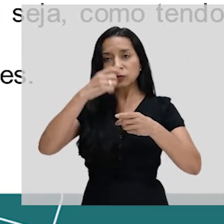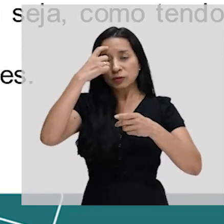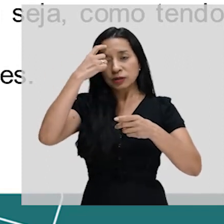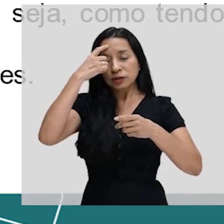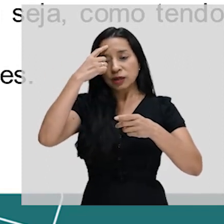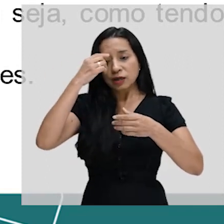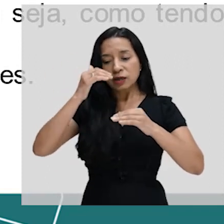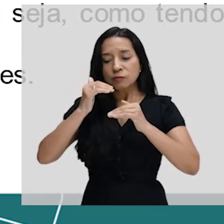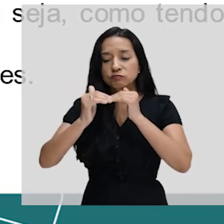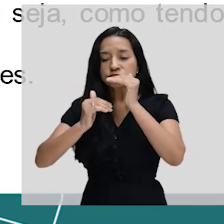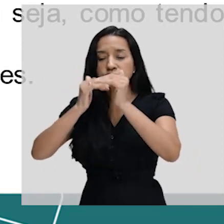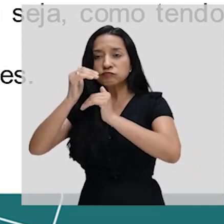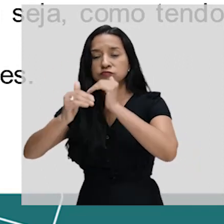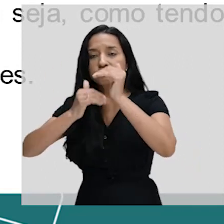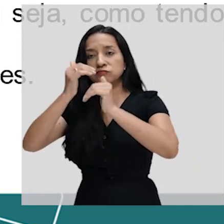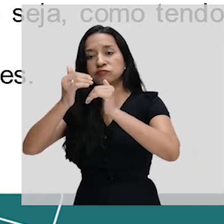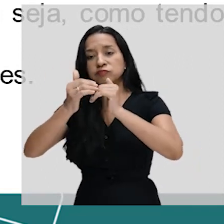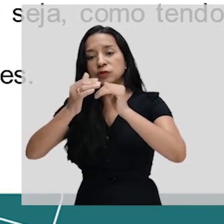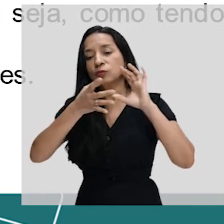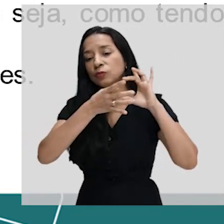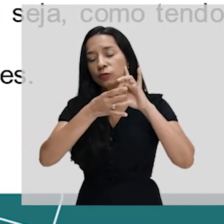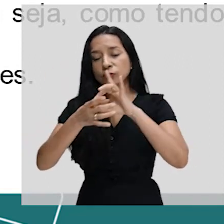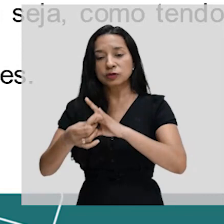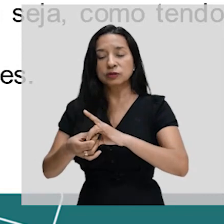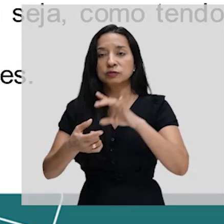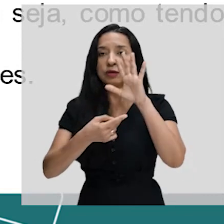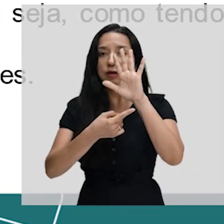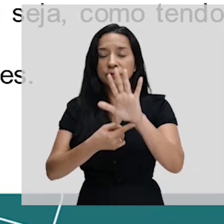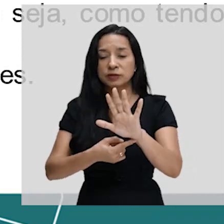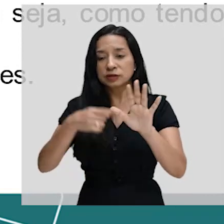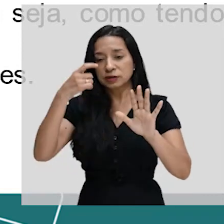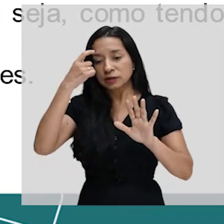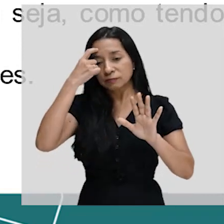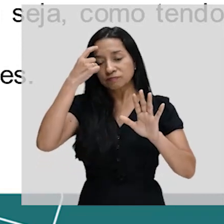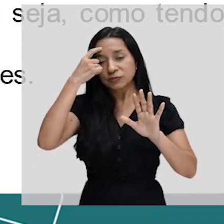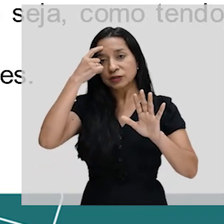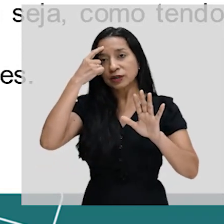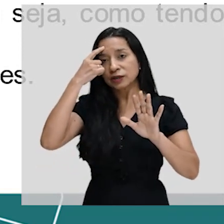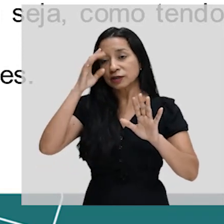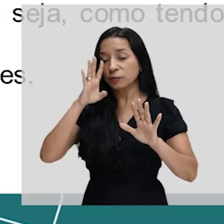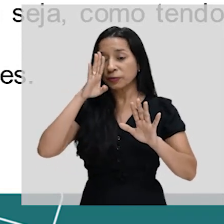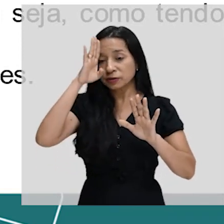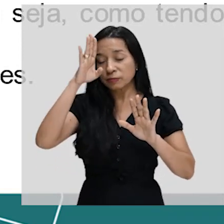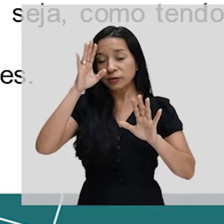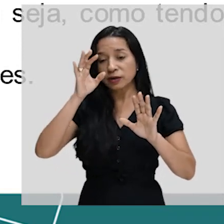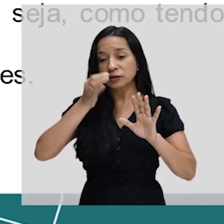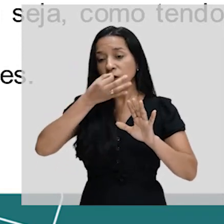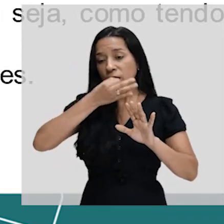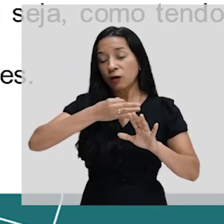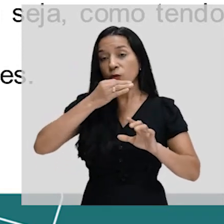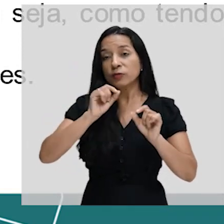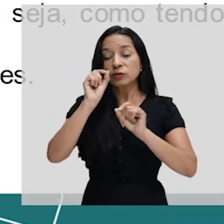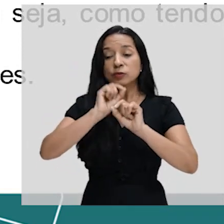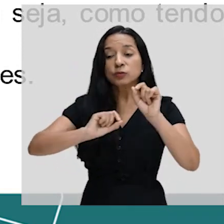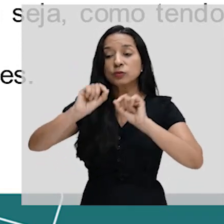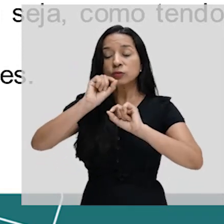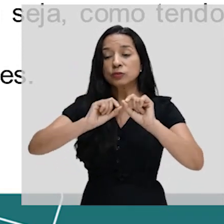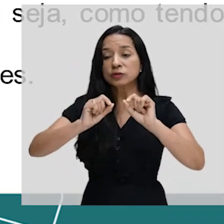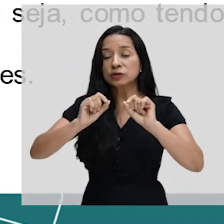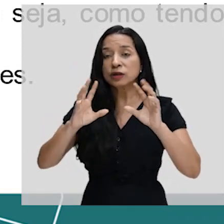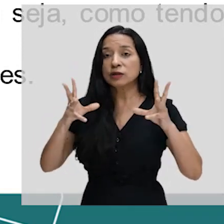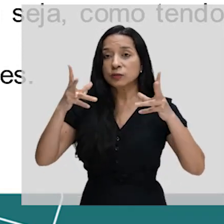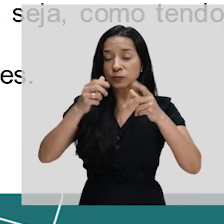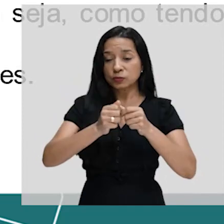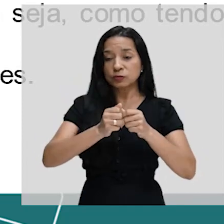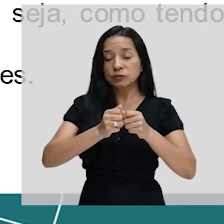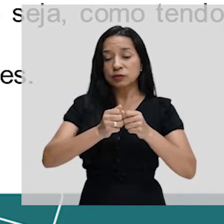sequência. Eu devo apresentar ideias centrais, que é o argumento daquilo que está sendo resumido, né? Em